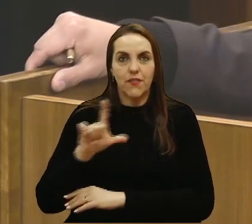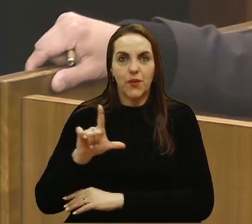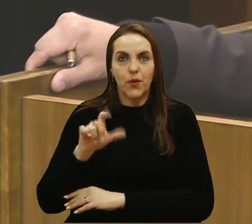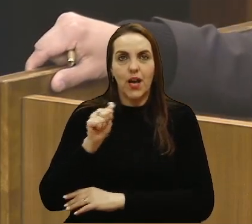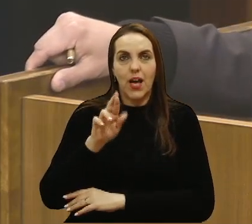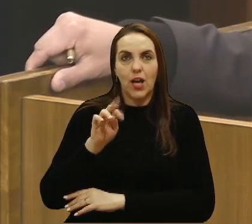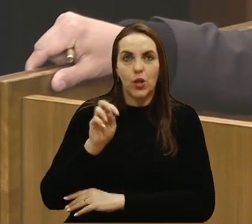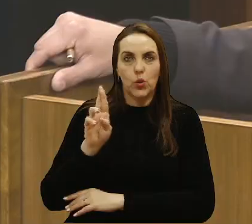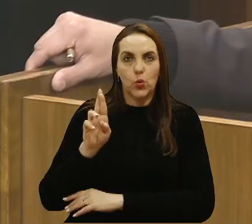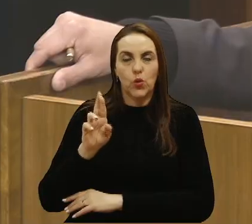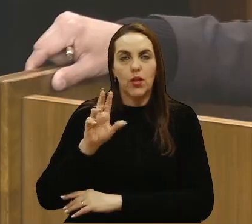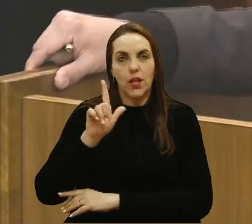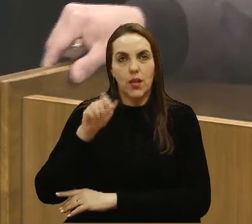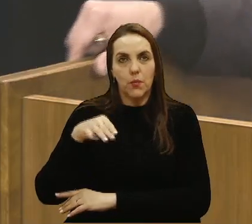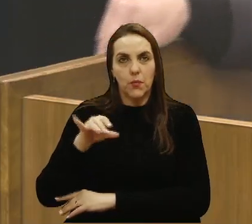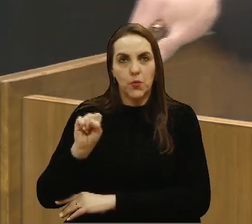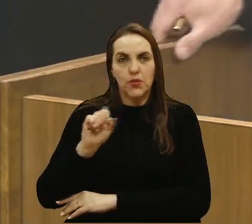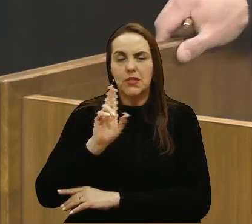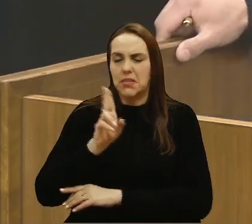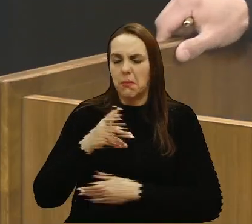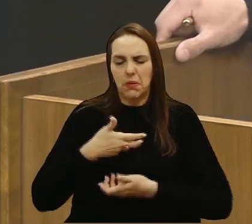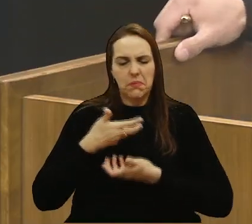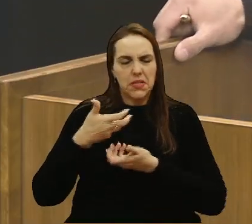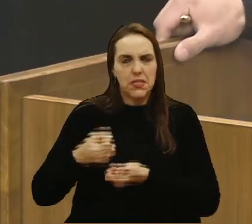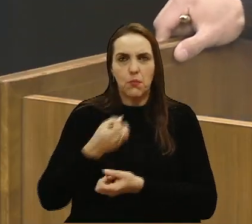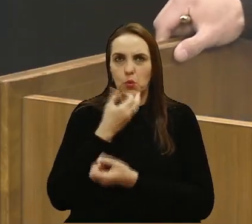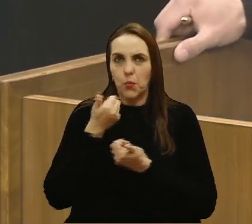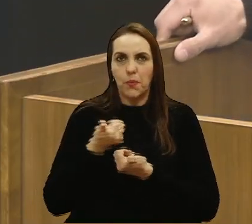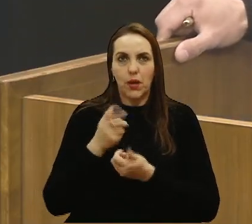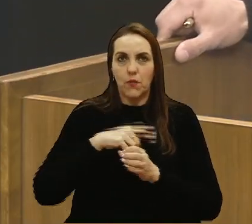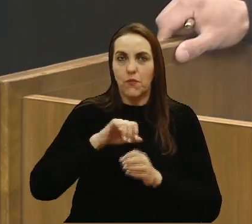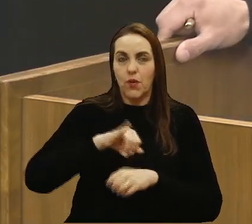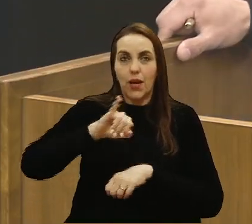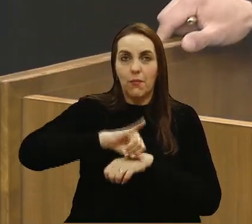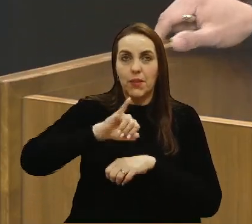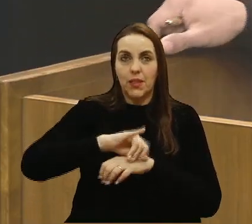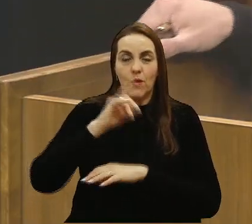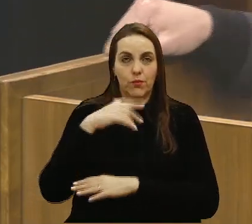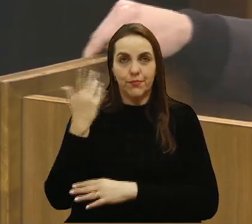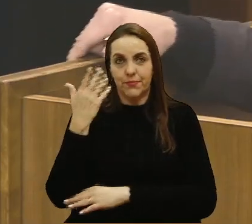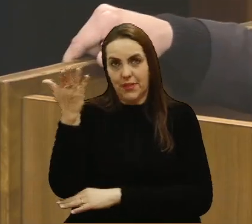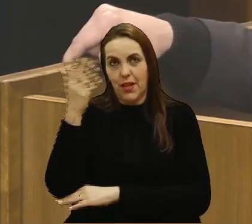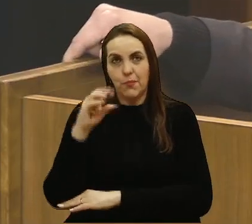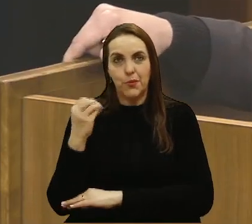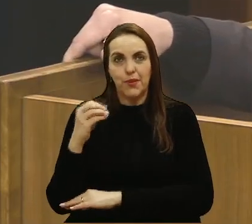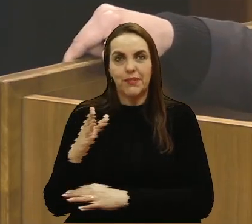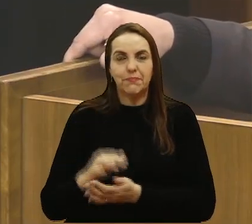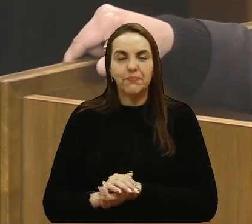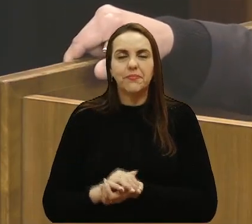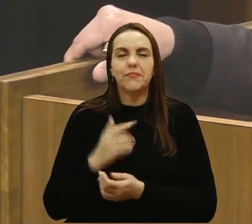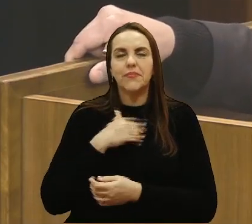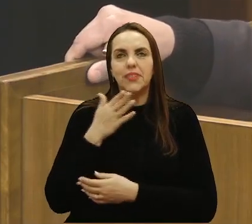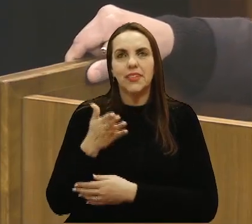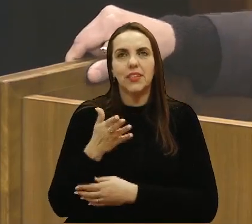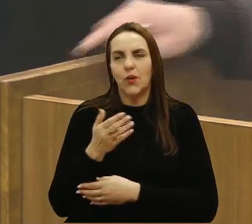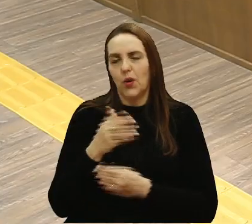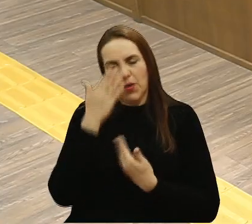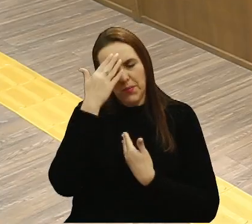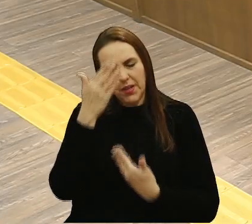do qual sempre nos recebe muito bem quando vamos aí à capital gaúcha. Meu muito obrigado, presidente, e à nossa comunidade caxiense.